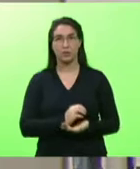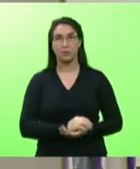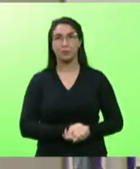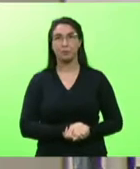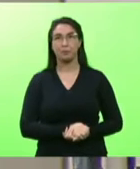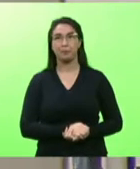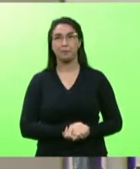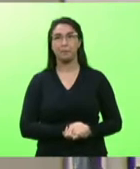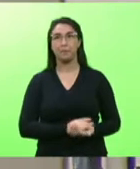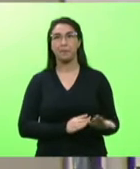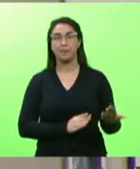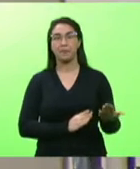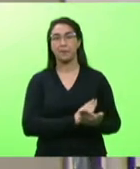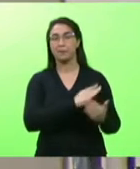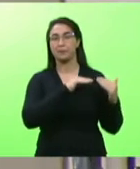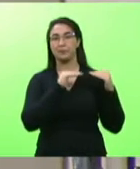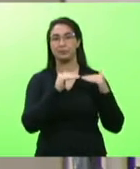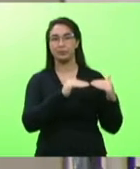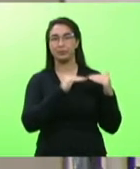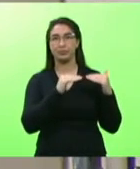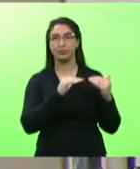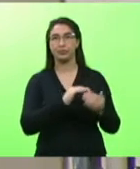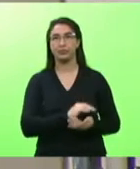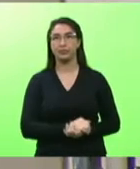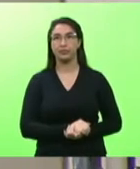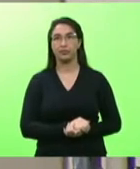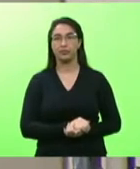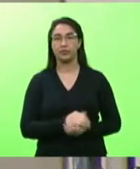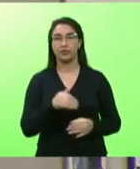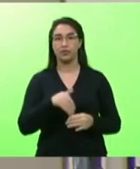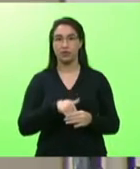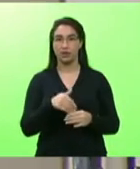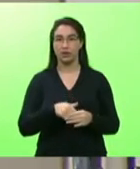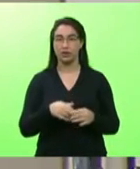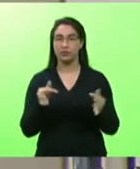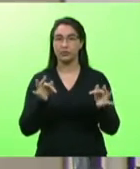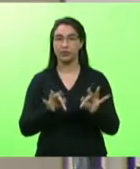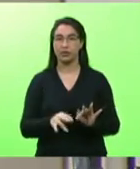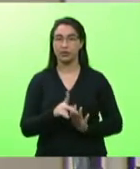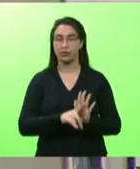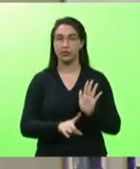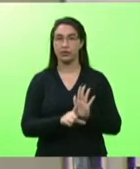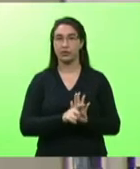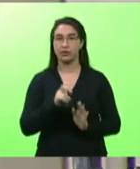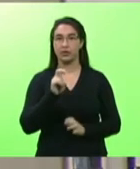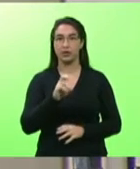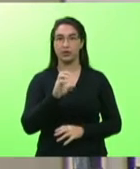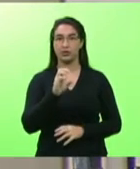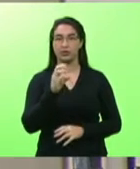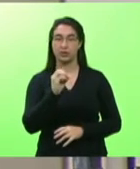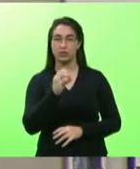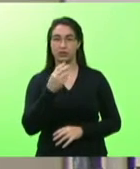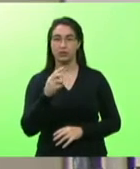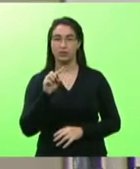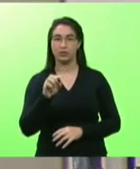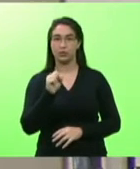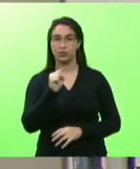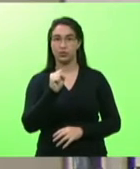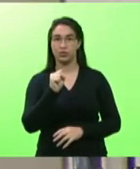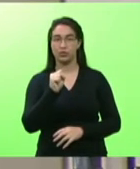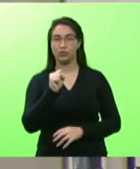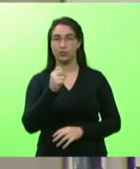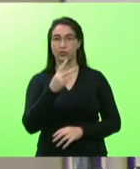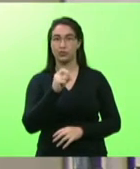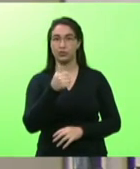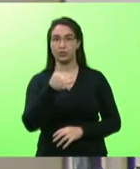como se encontra aprovado por unanimidade votação da redação final do projeto de lei 503. 8/2019 autoria